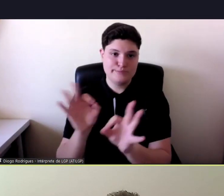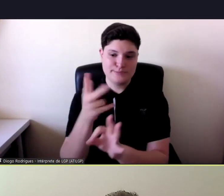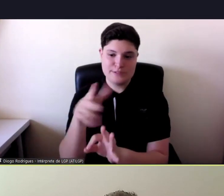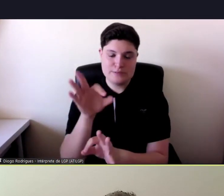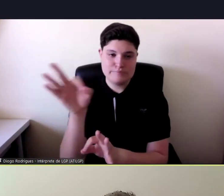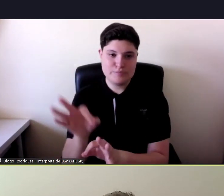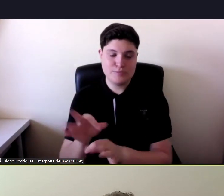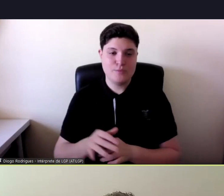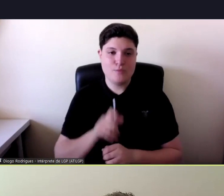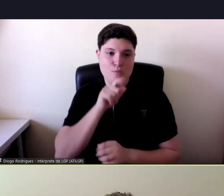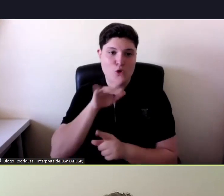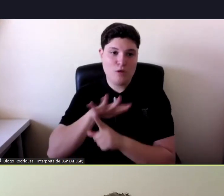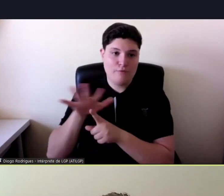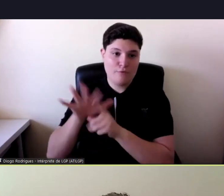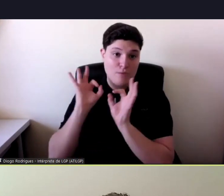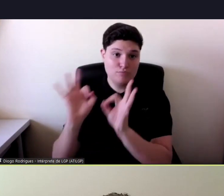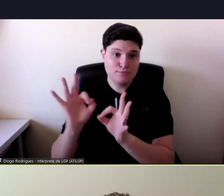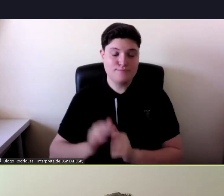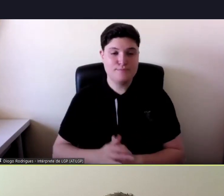na